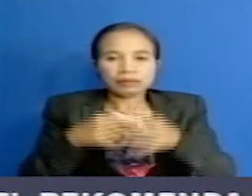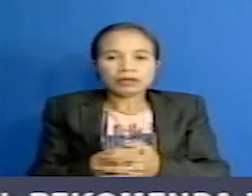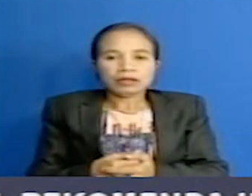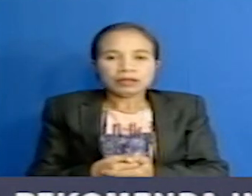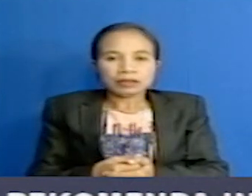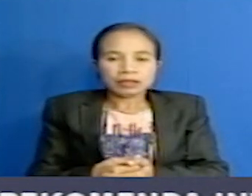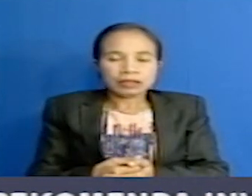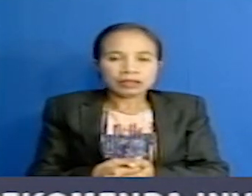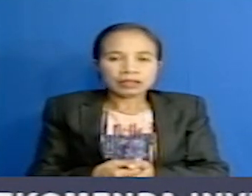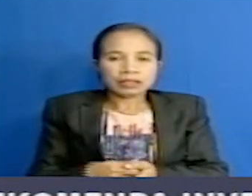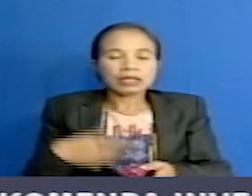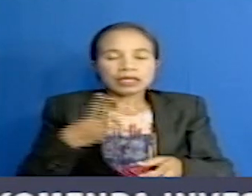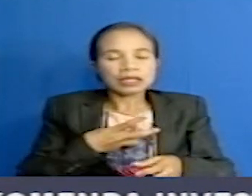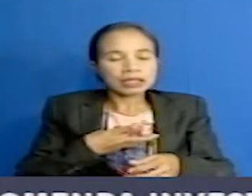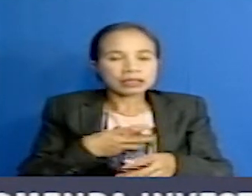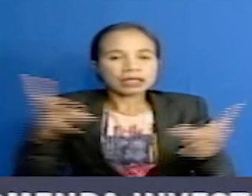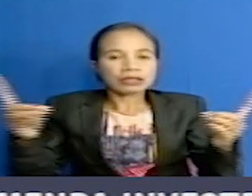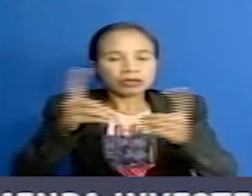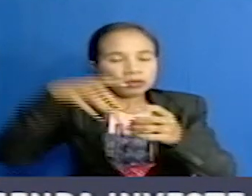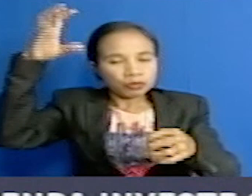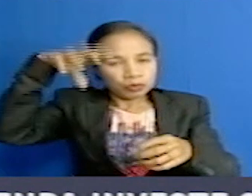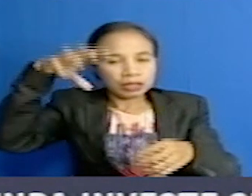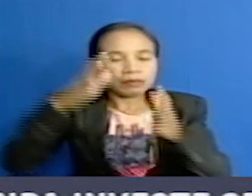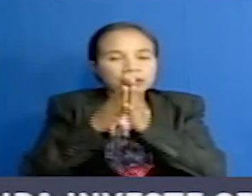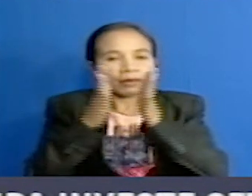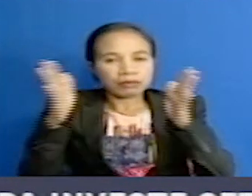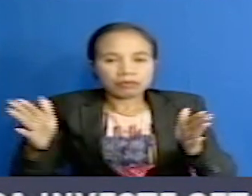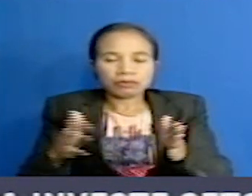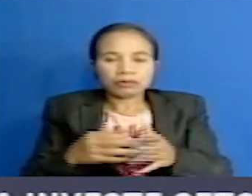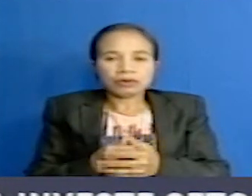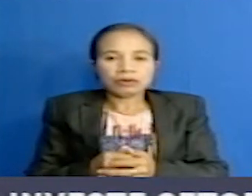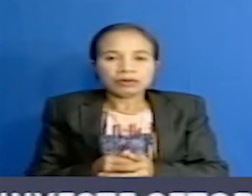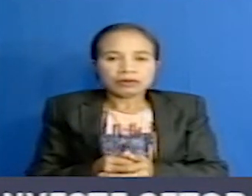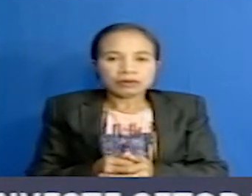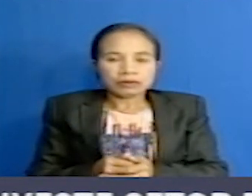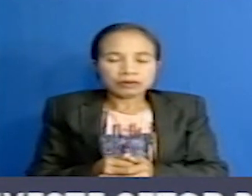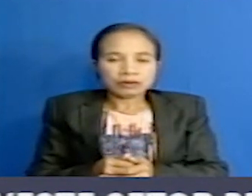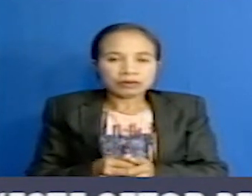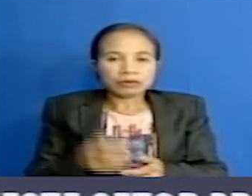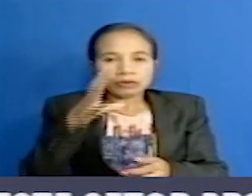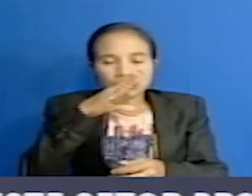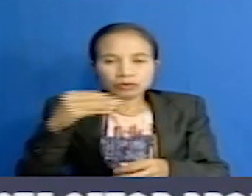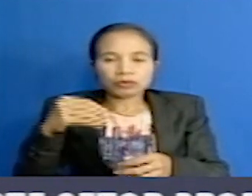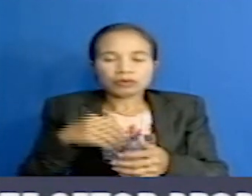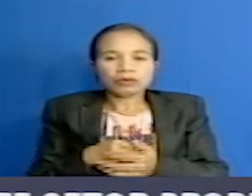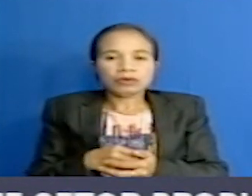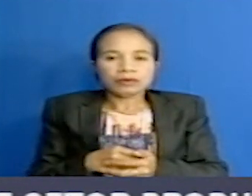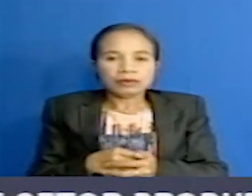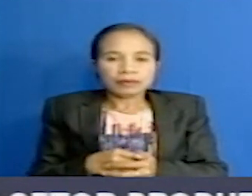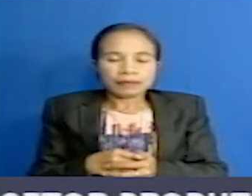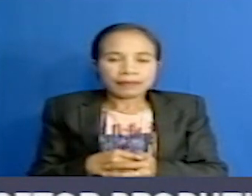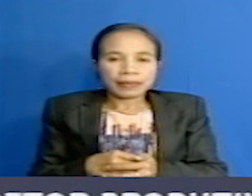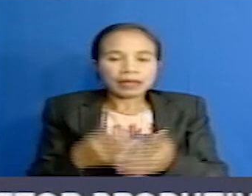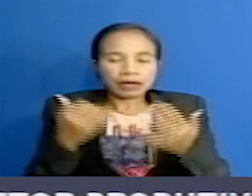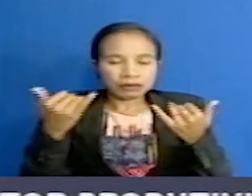sim, o também é liu normal, significa que o também é bot liu normal, não prolongamos o também.